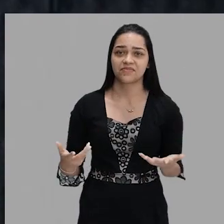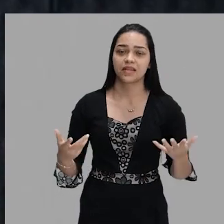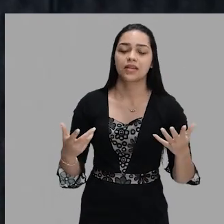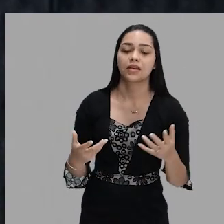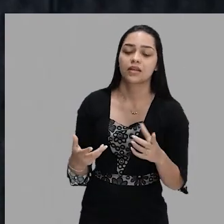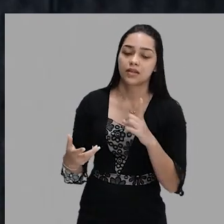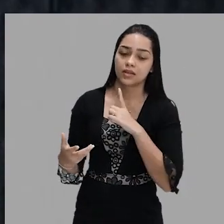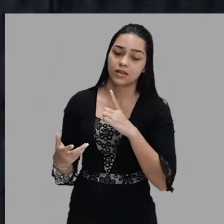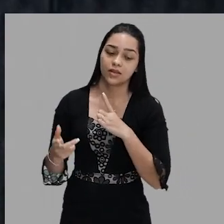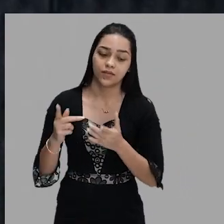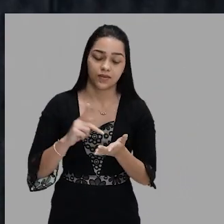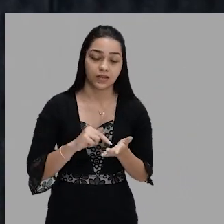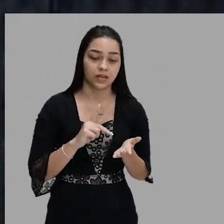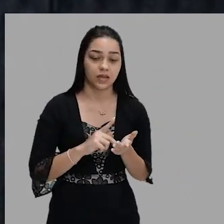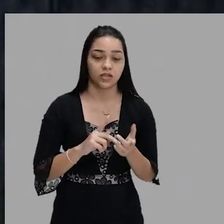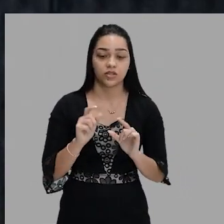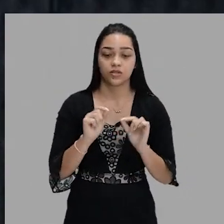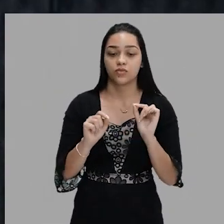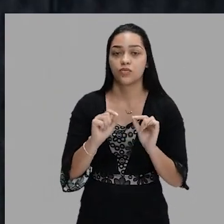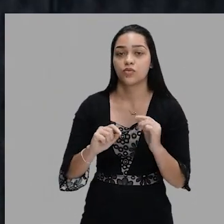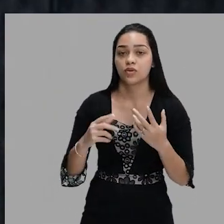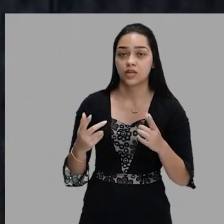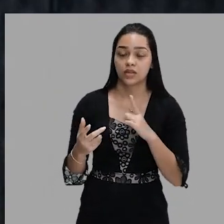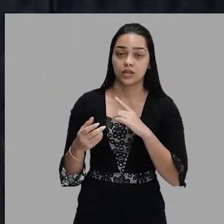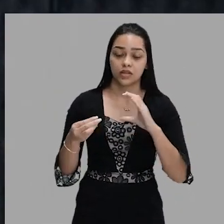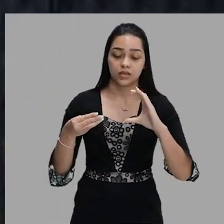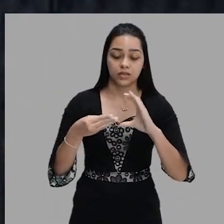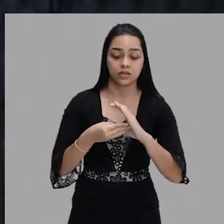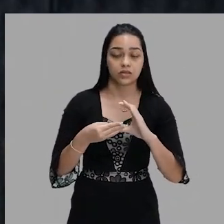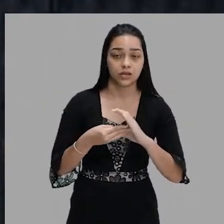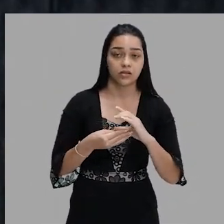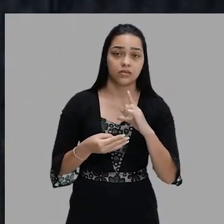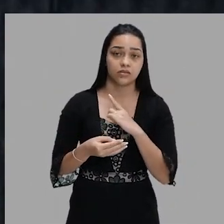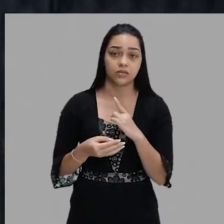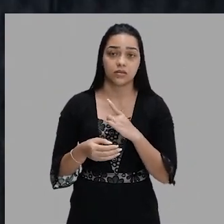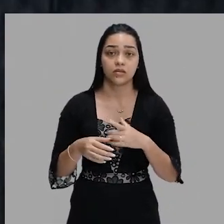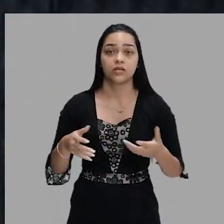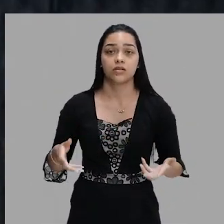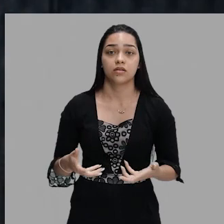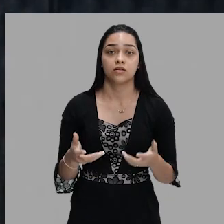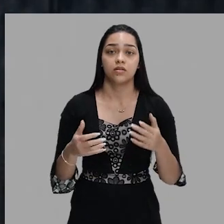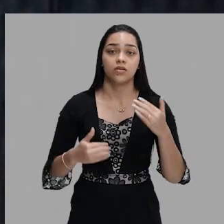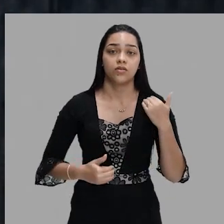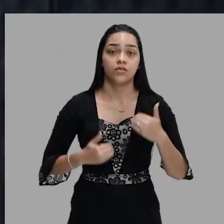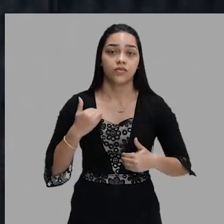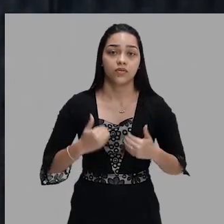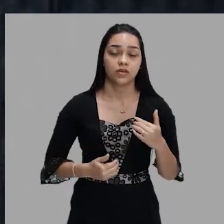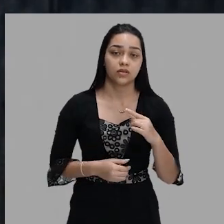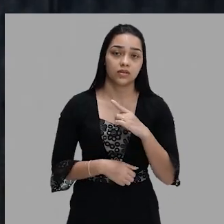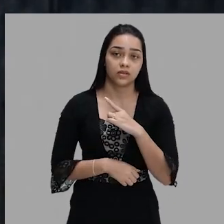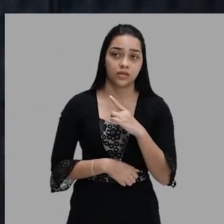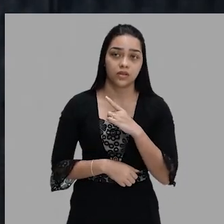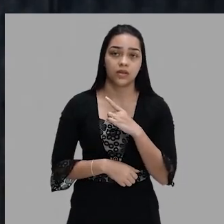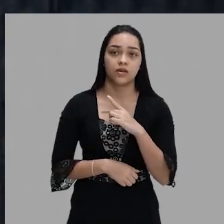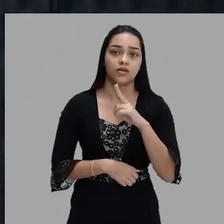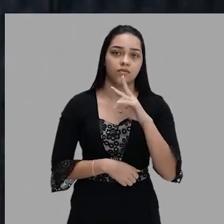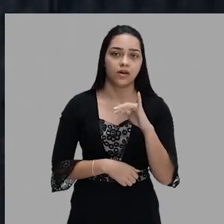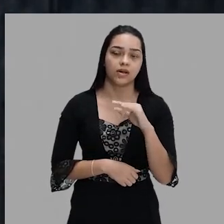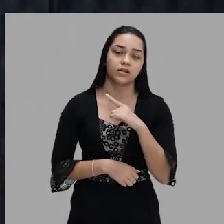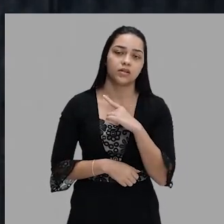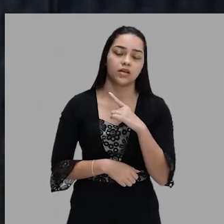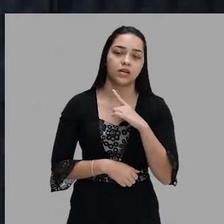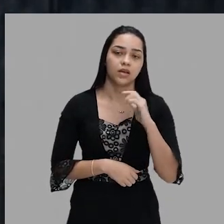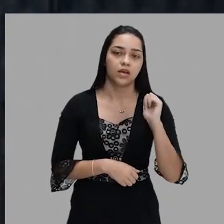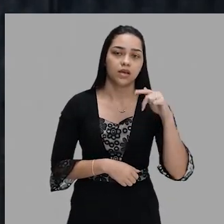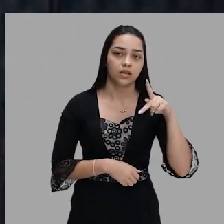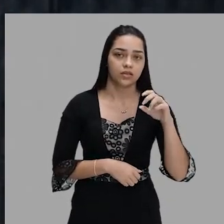Que, na verdade, é pelo fato de que essas células elas dão sustentação física aos neurônios, né? Elas vão dar esse